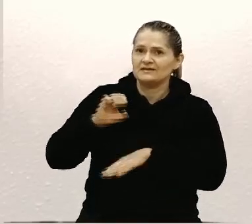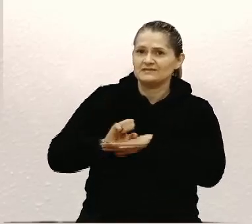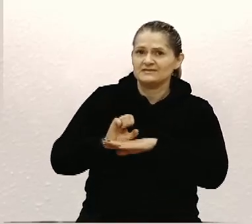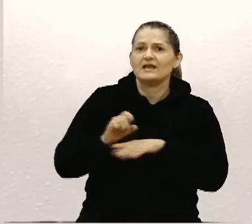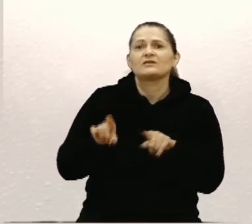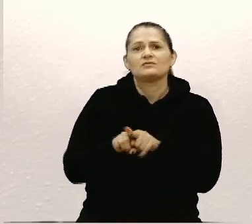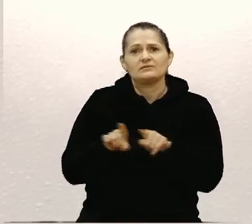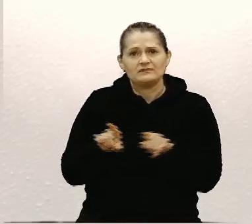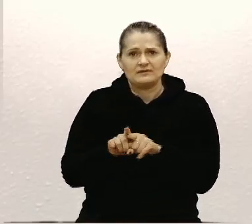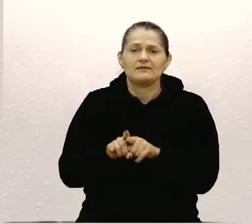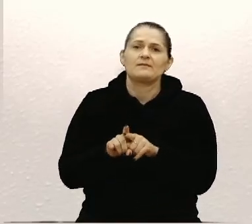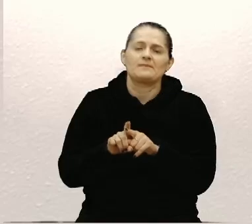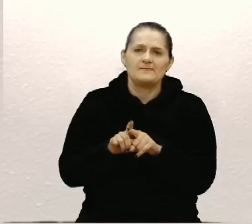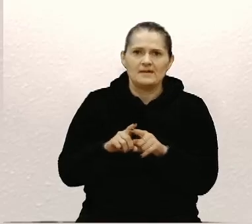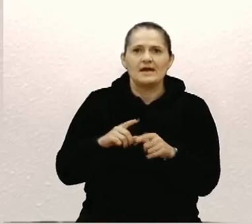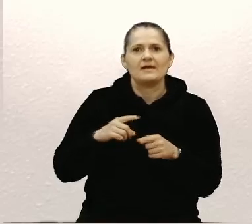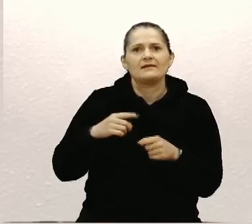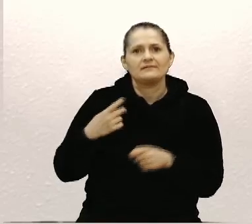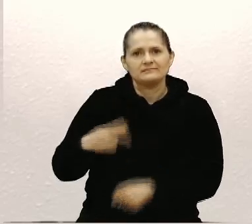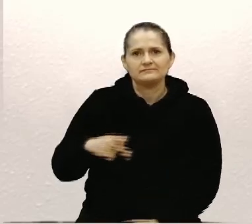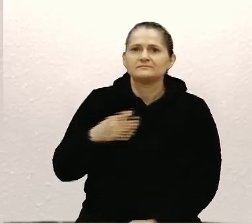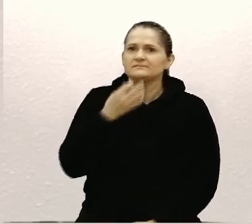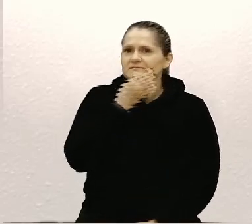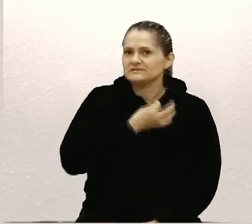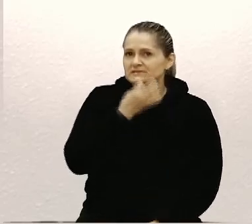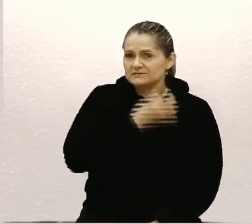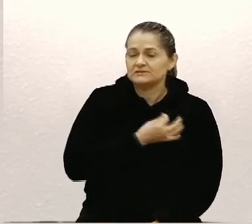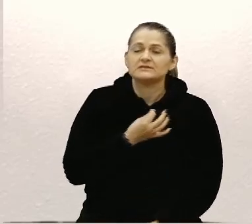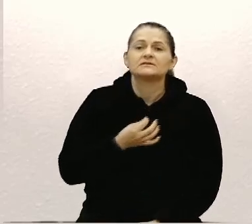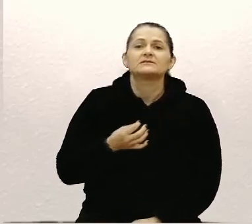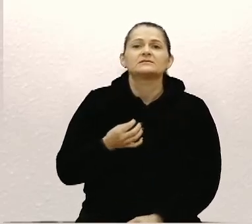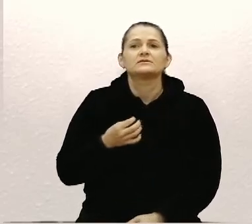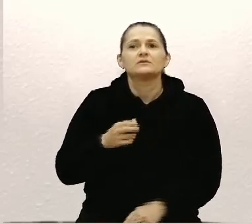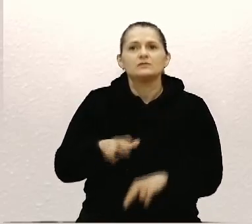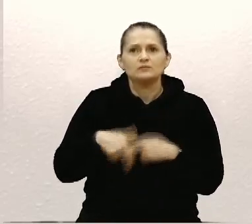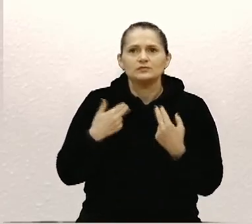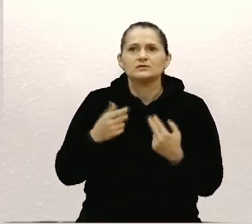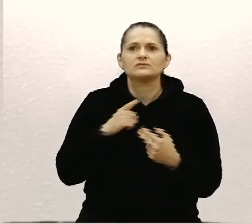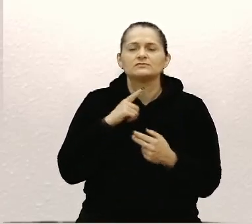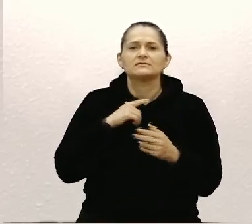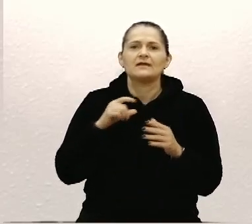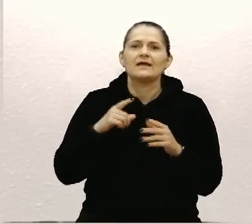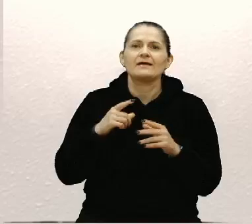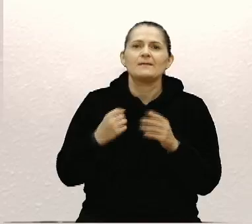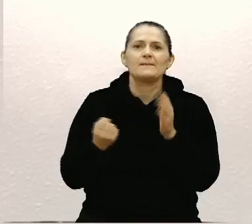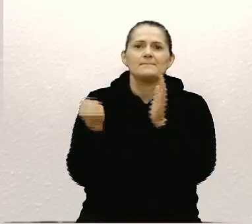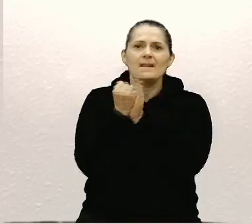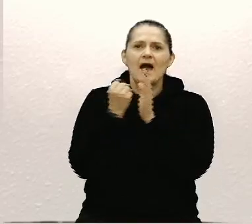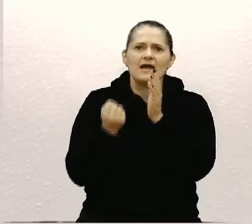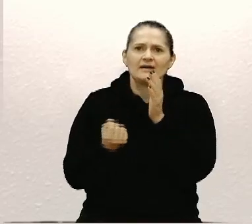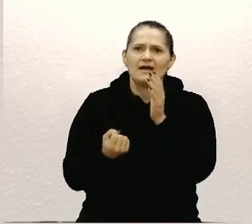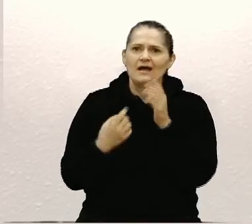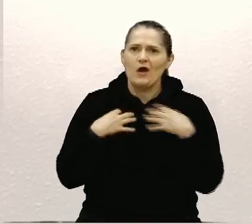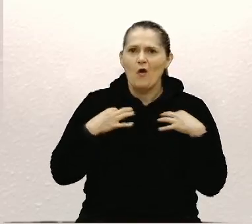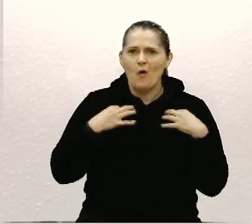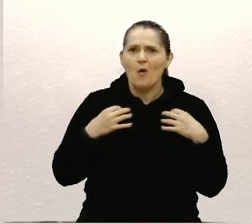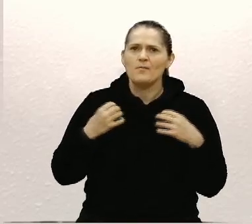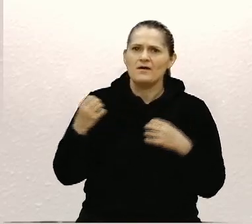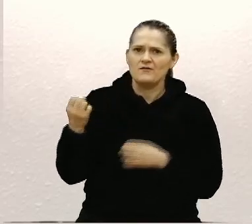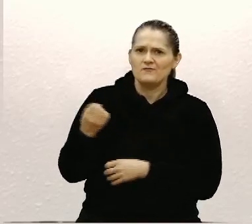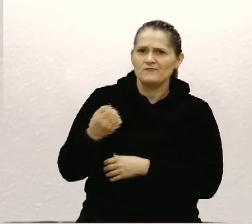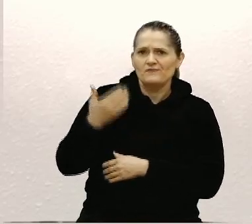município. Dessa efervescência emergiram marcas que hoje brilham no cenário nacional e